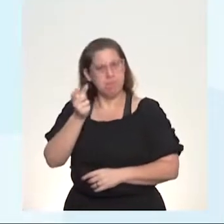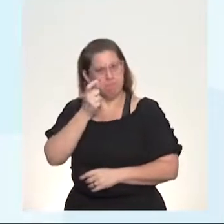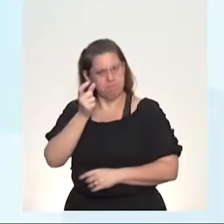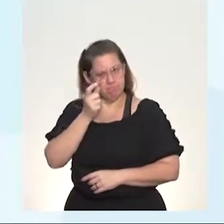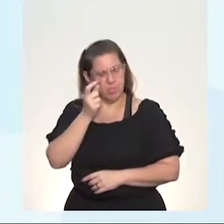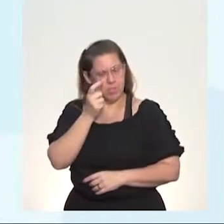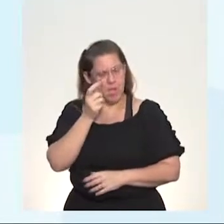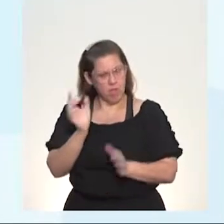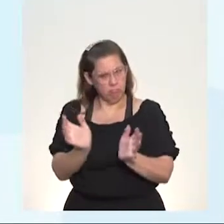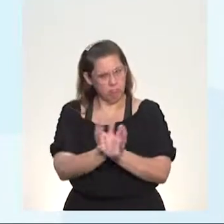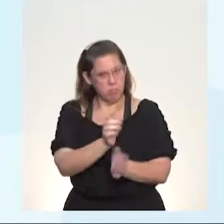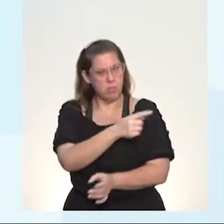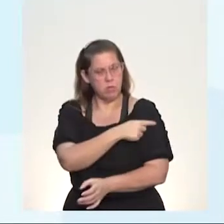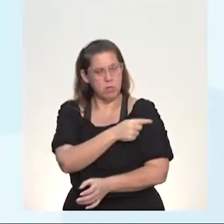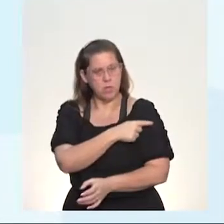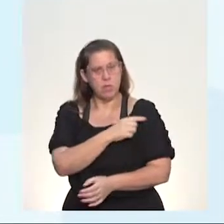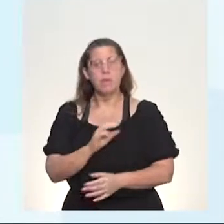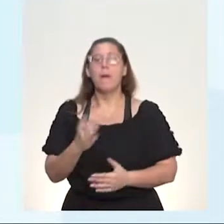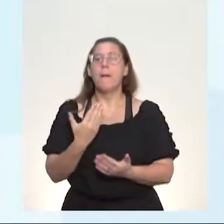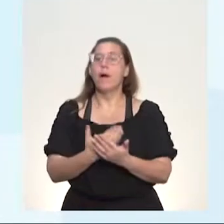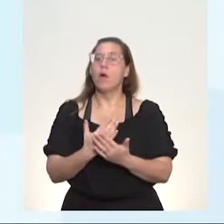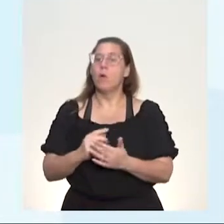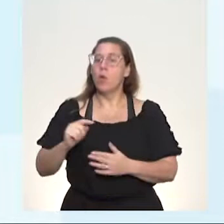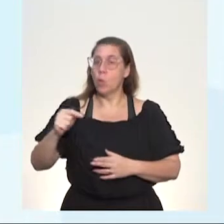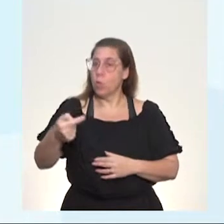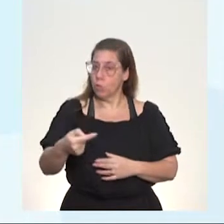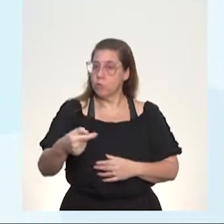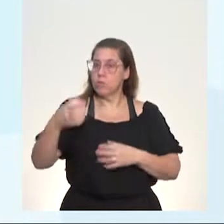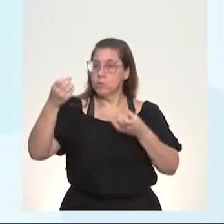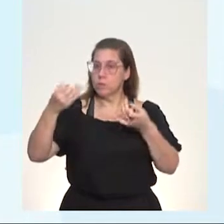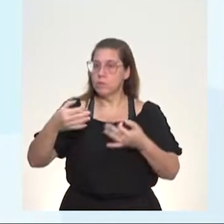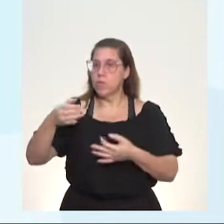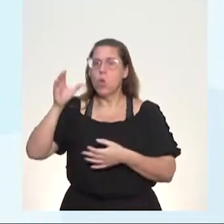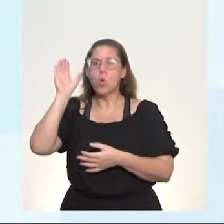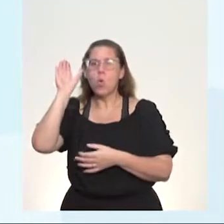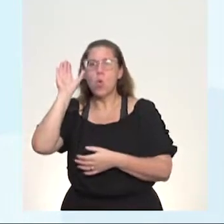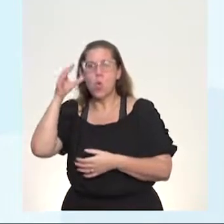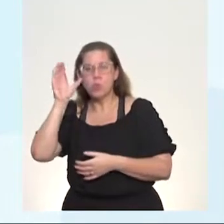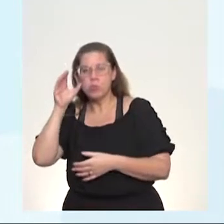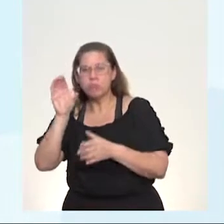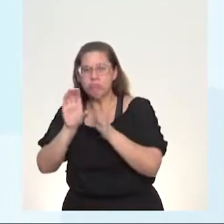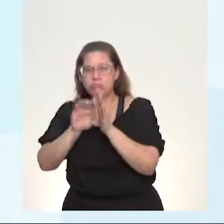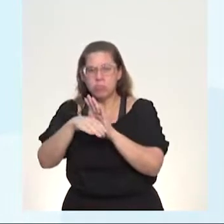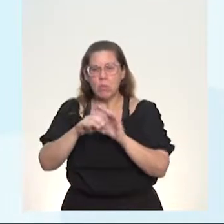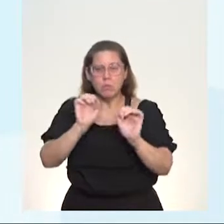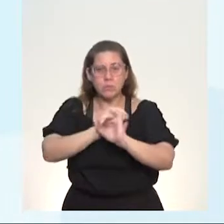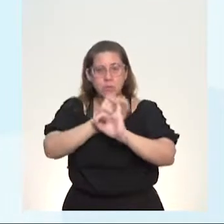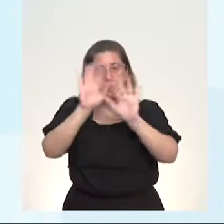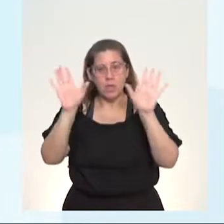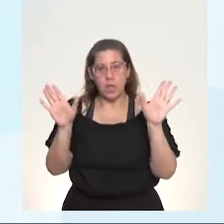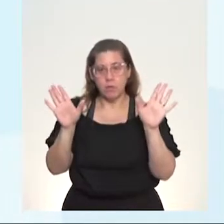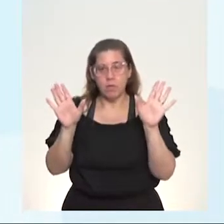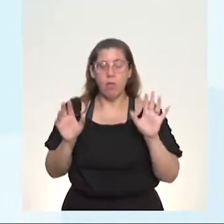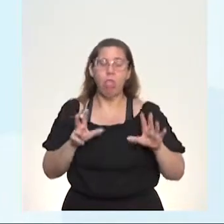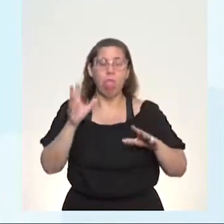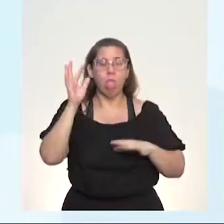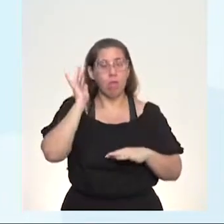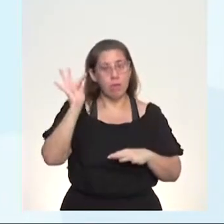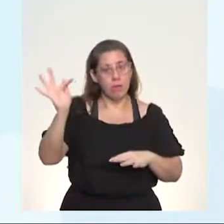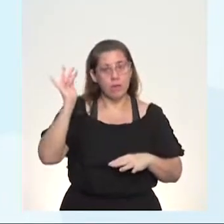primeira série, que logo na aula que vem eu vou falar do conceito de esclarecimento, a partir de dois teóricos, que